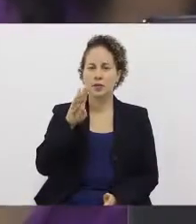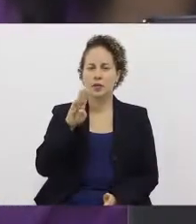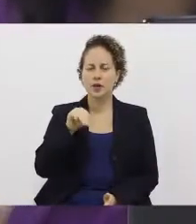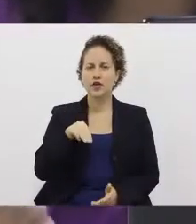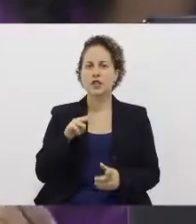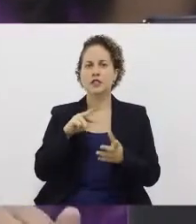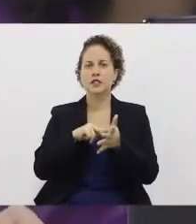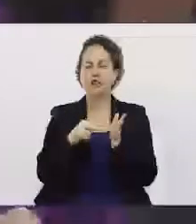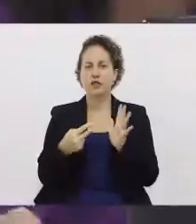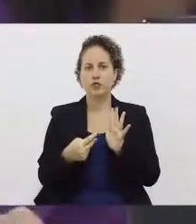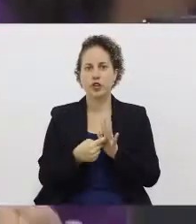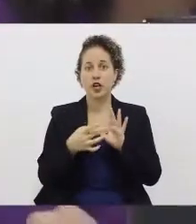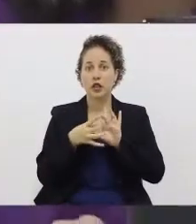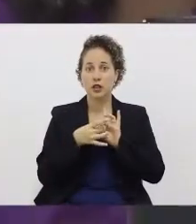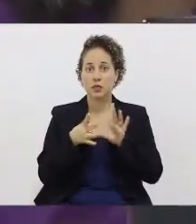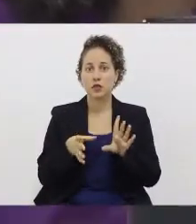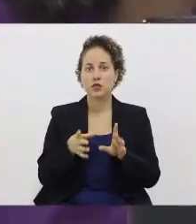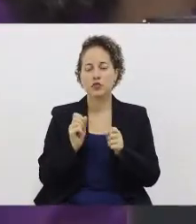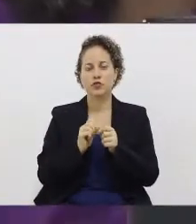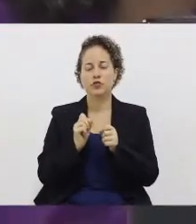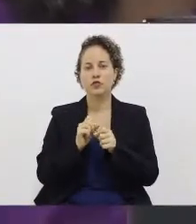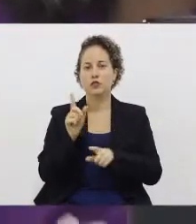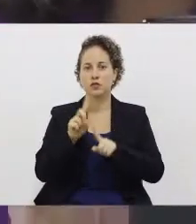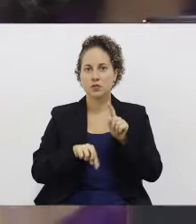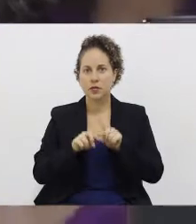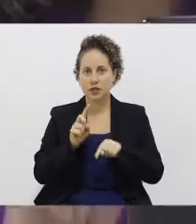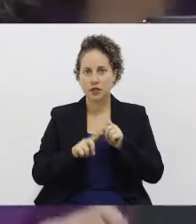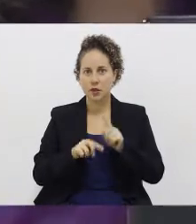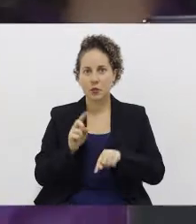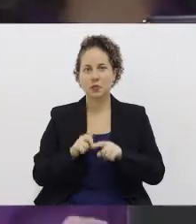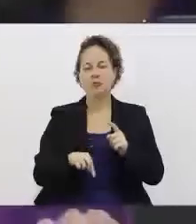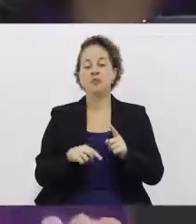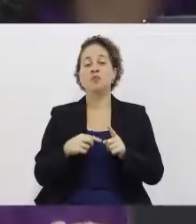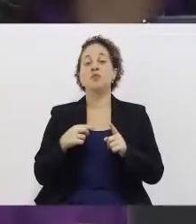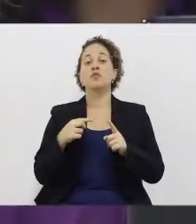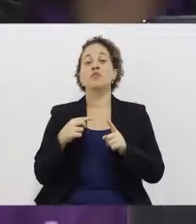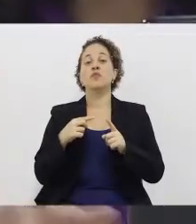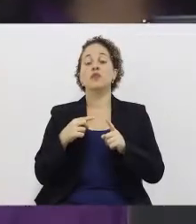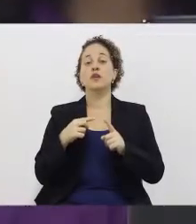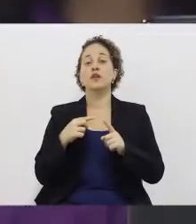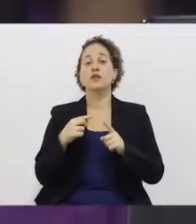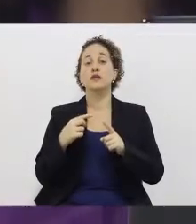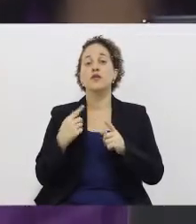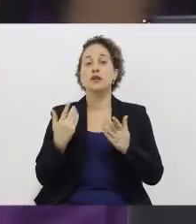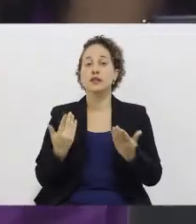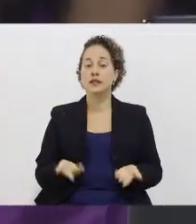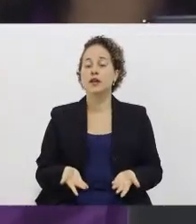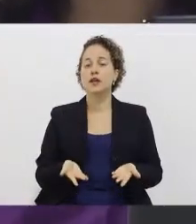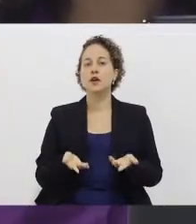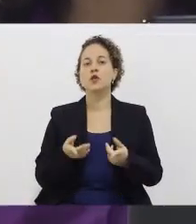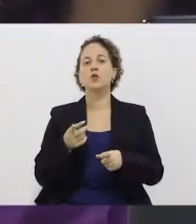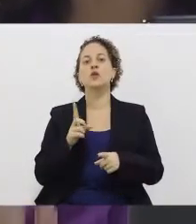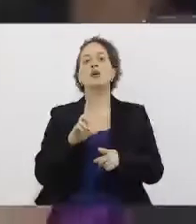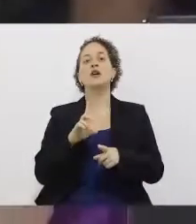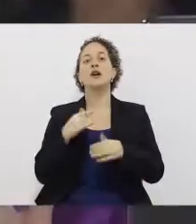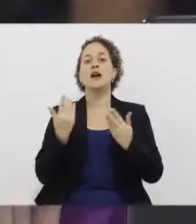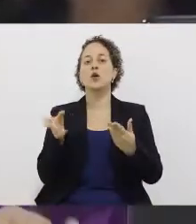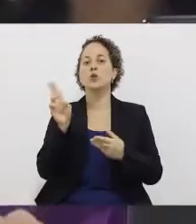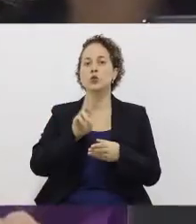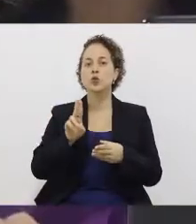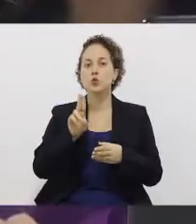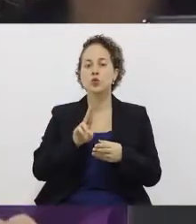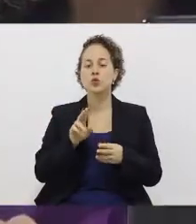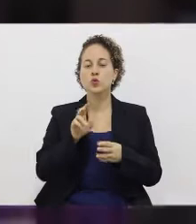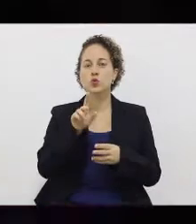é um registro de autorização de produção. Nós vamos agora ver um exemplo com o uso de peças de